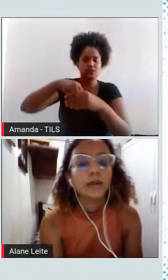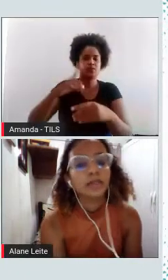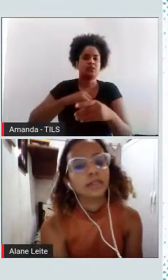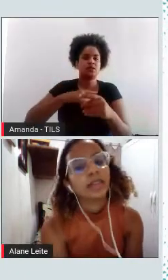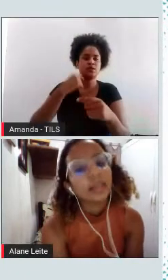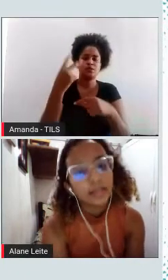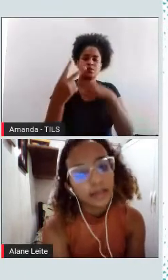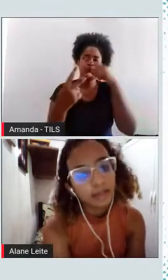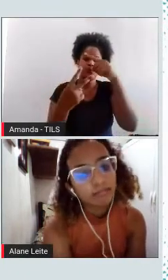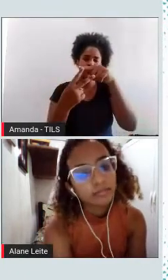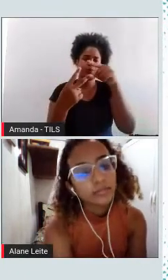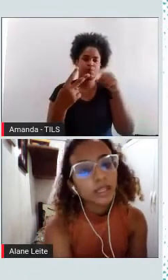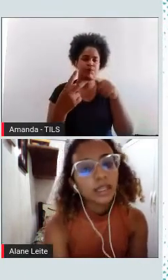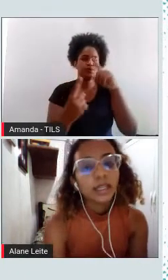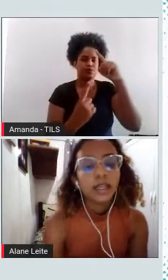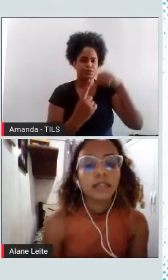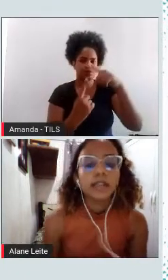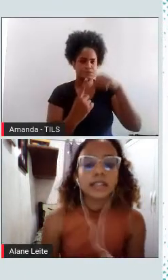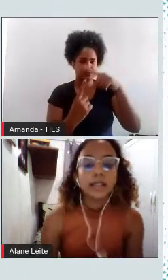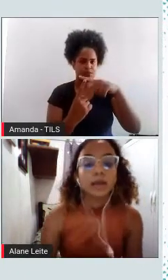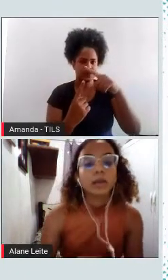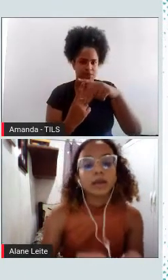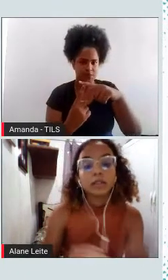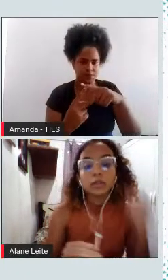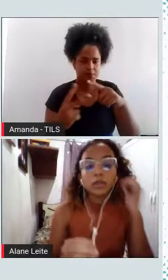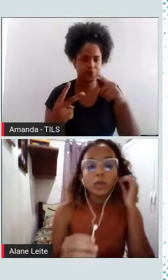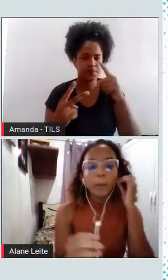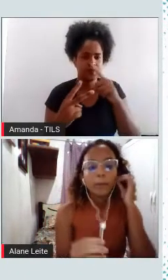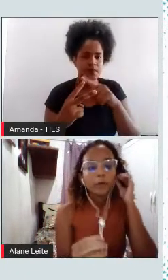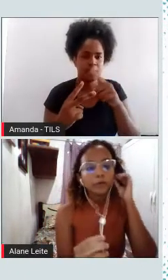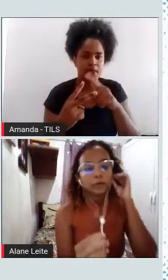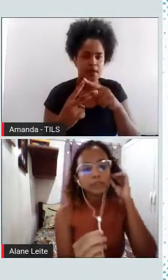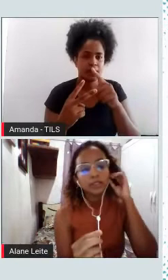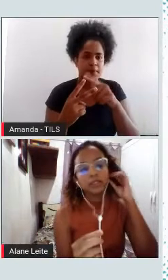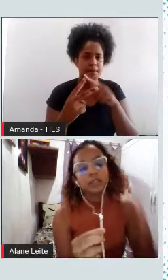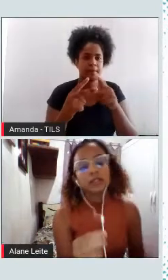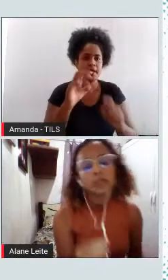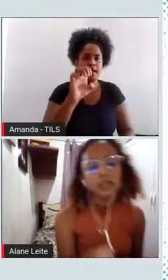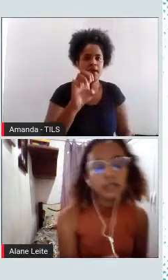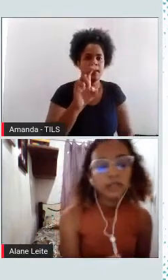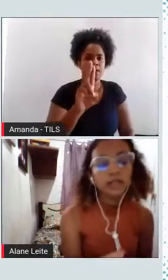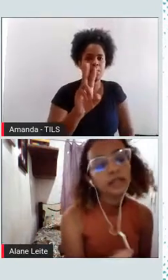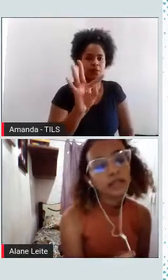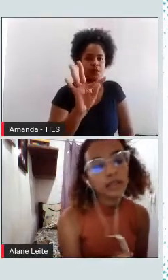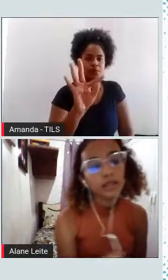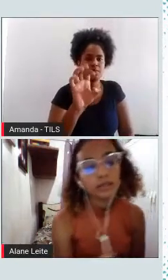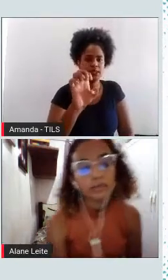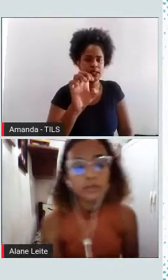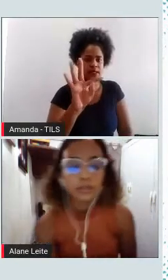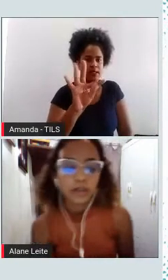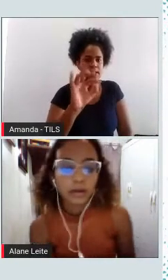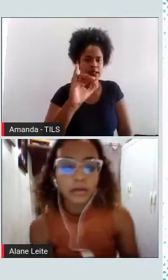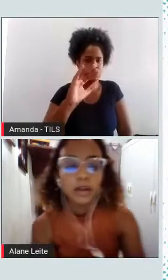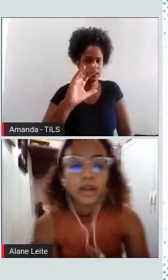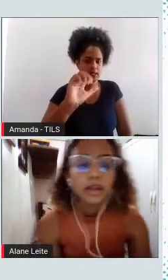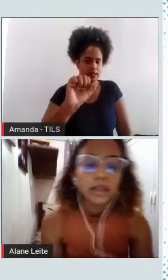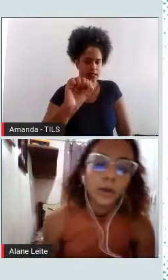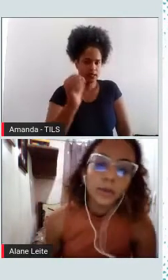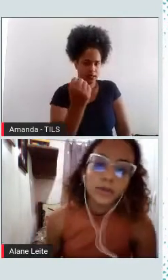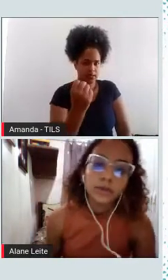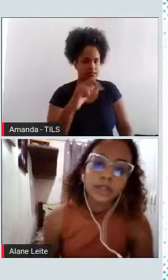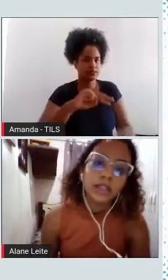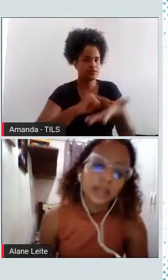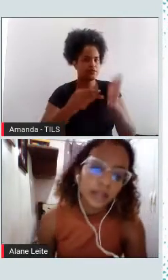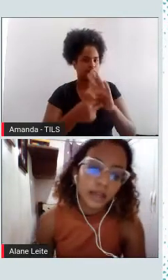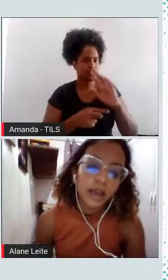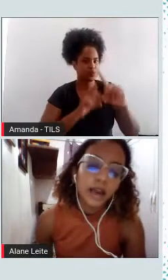mistura eutética, que vai ser quando o ponto de fusão, que